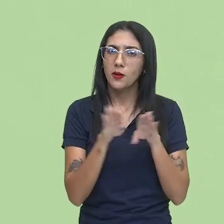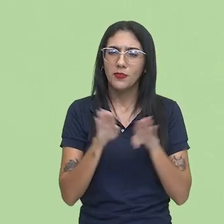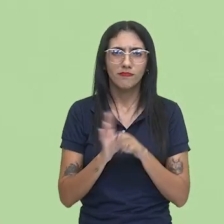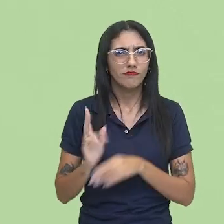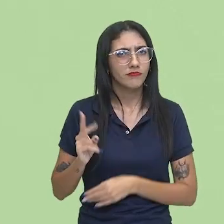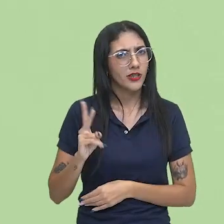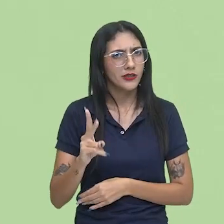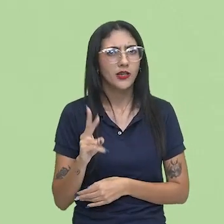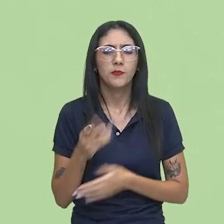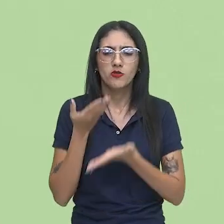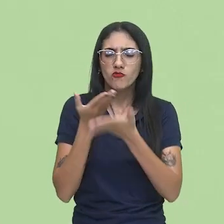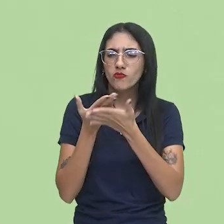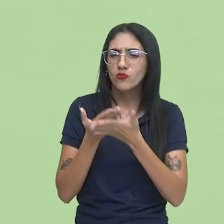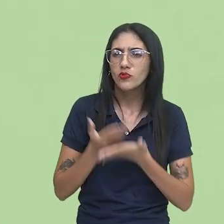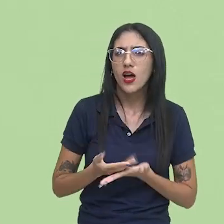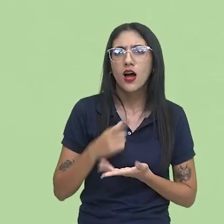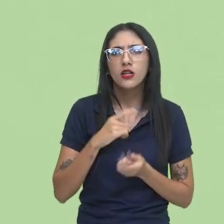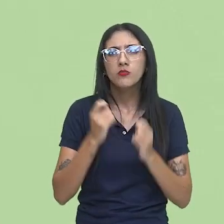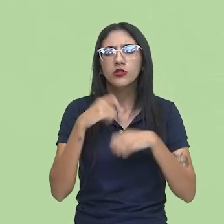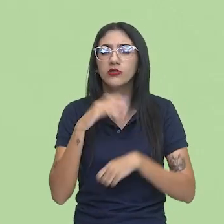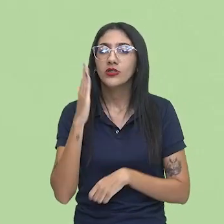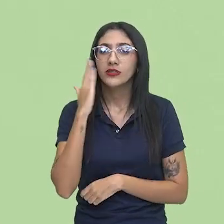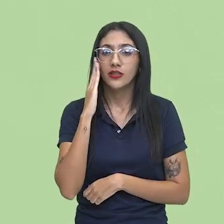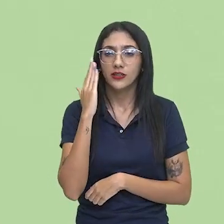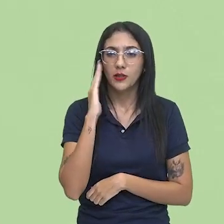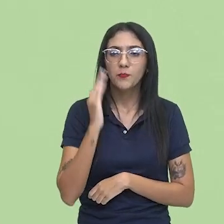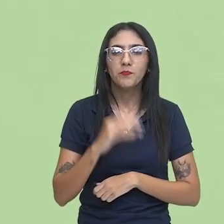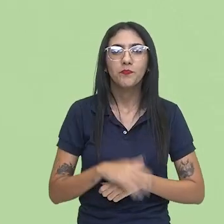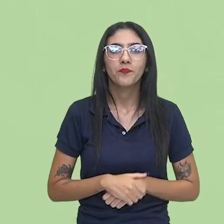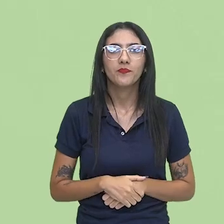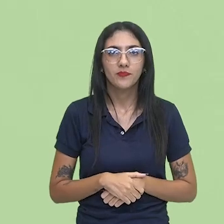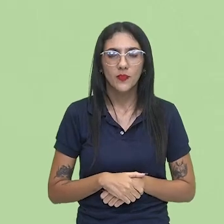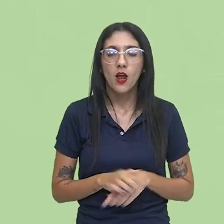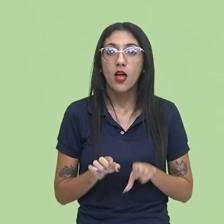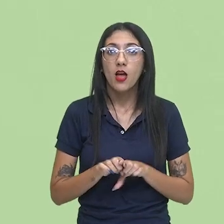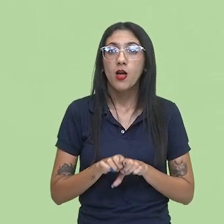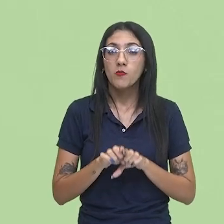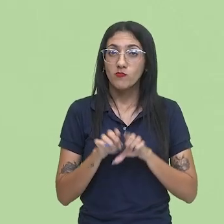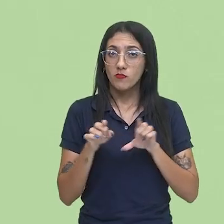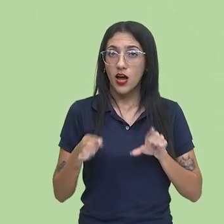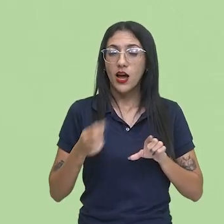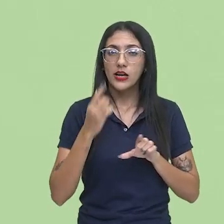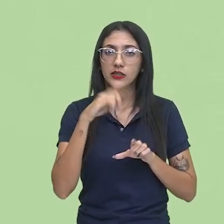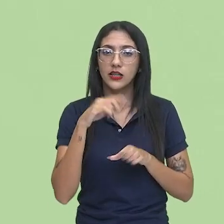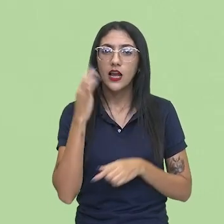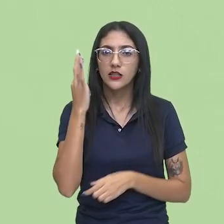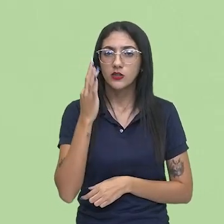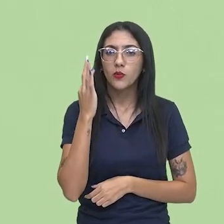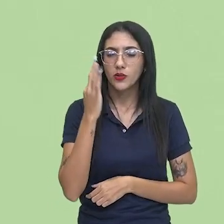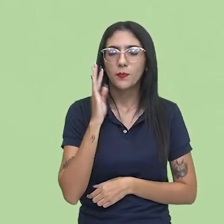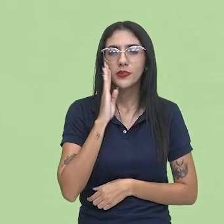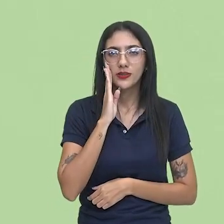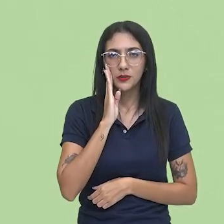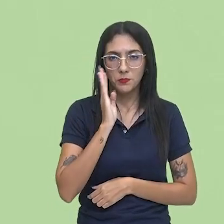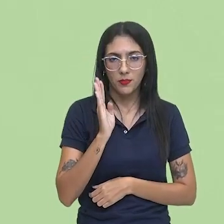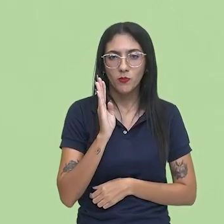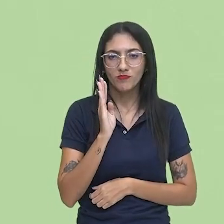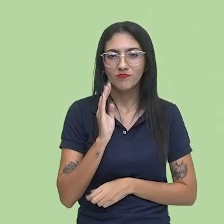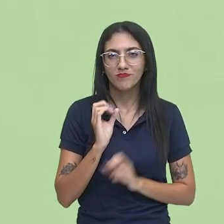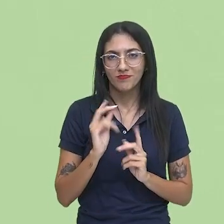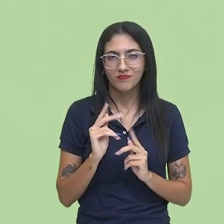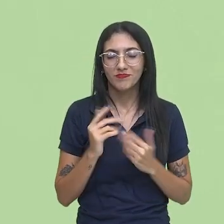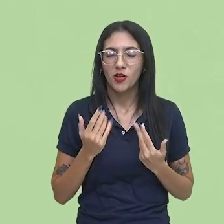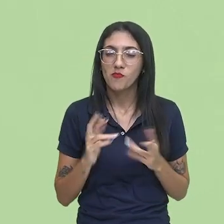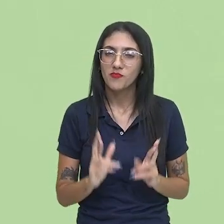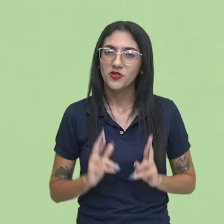estudado para tentar se compreender, mas é também a hipótese mais aceita. Eu espero